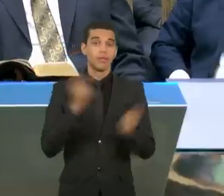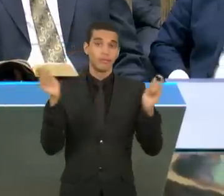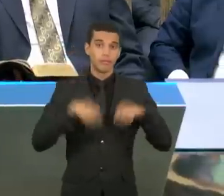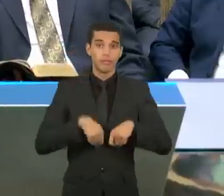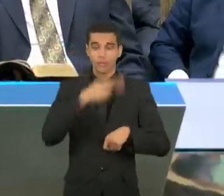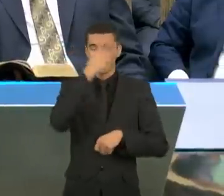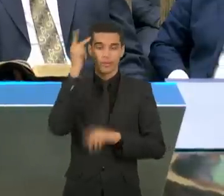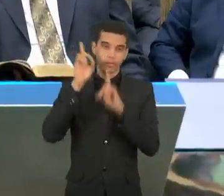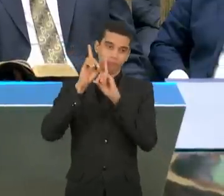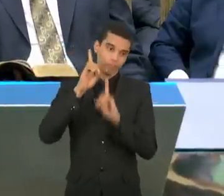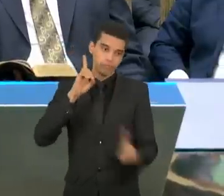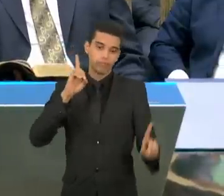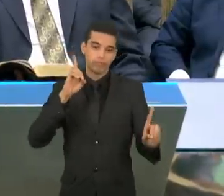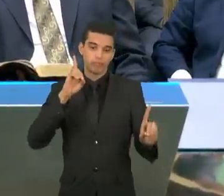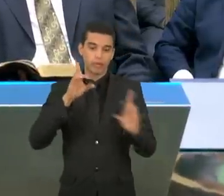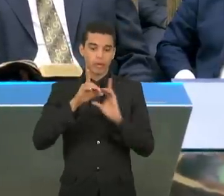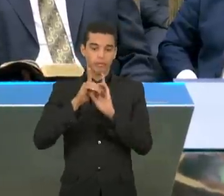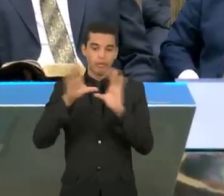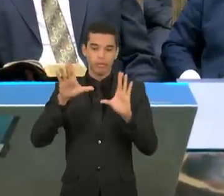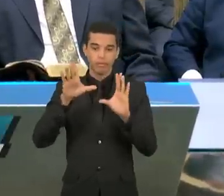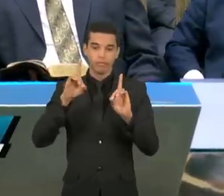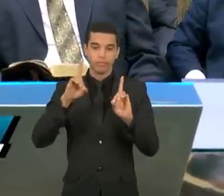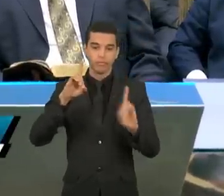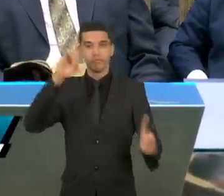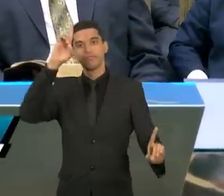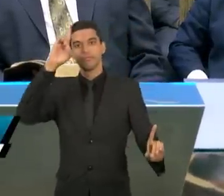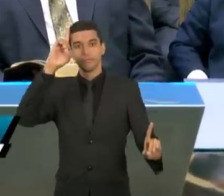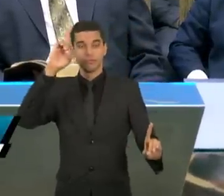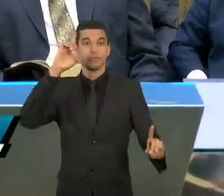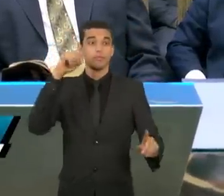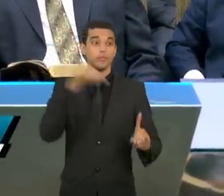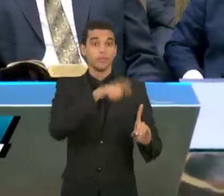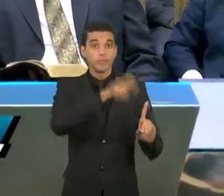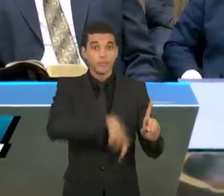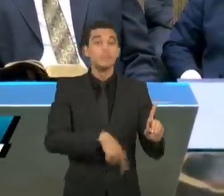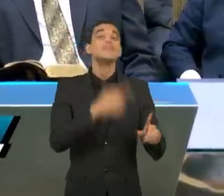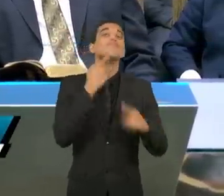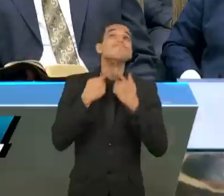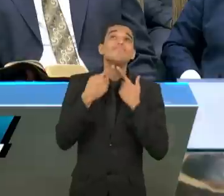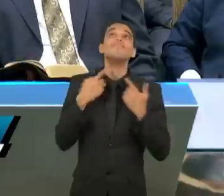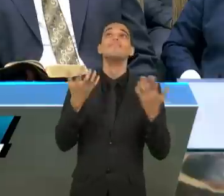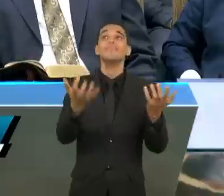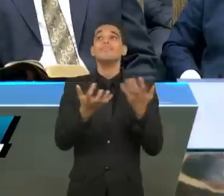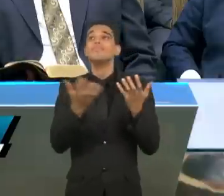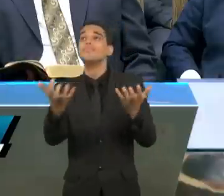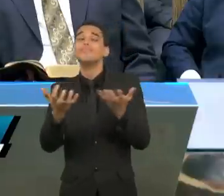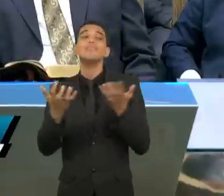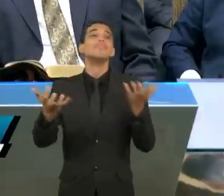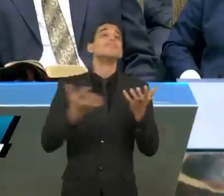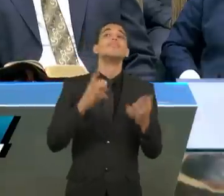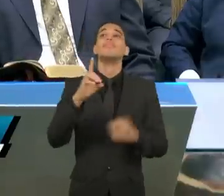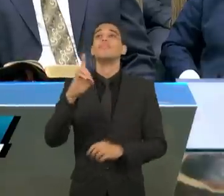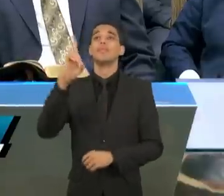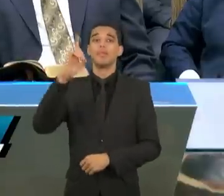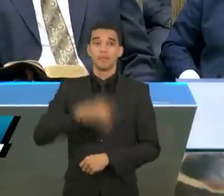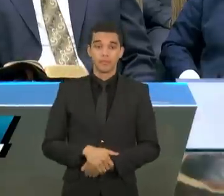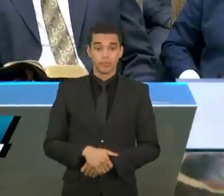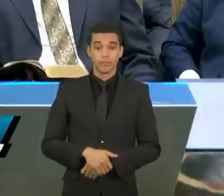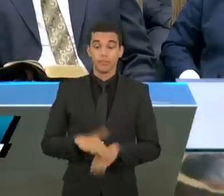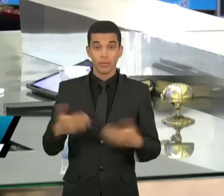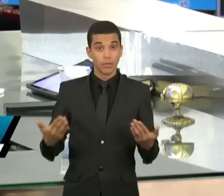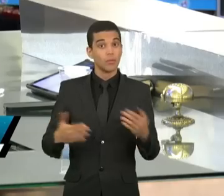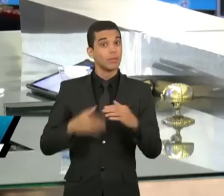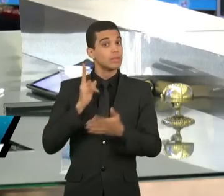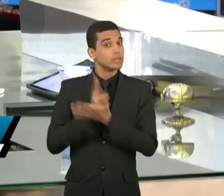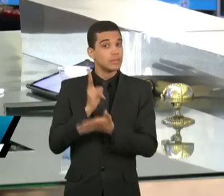com o Criador. A partir de então, o espírito humano busca por Deus. Daí porque em todas as